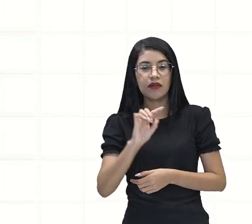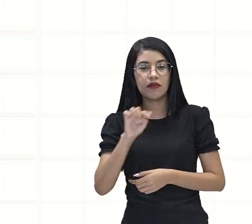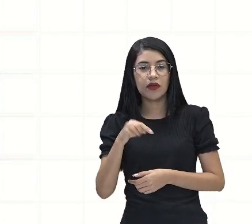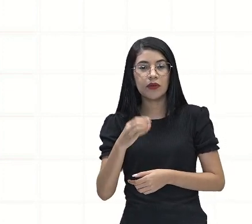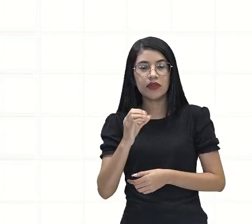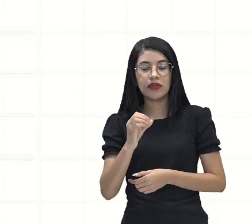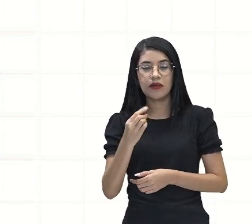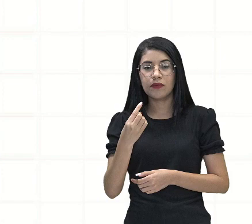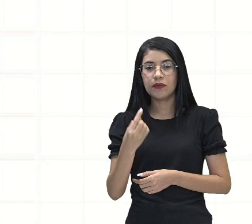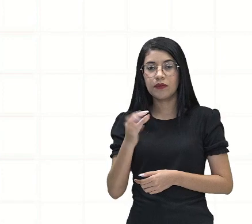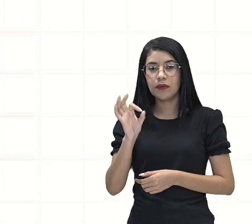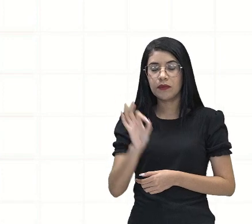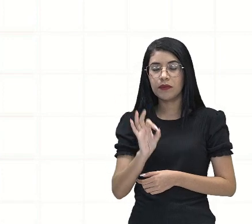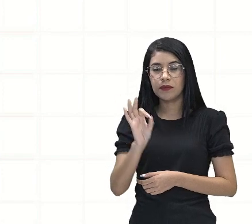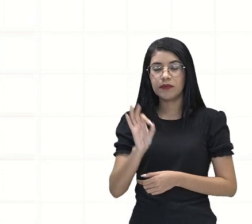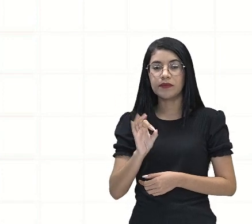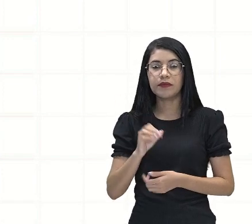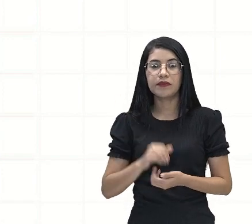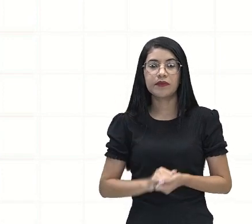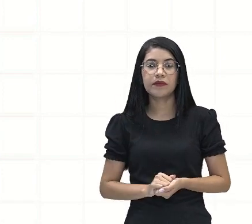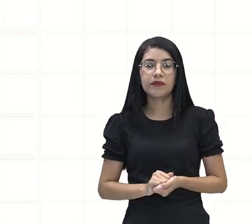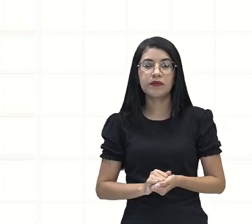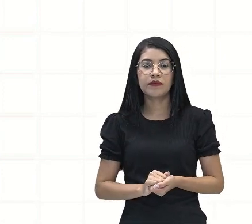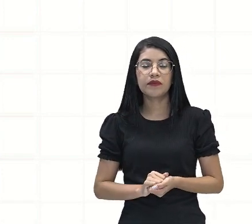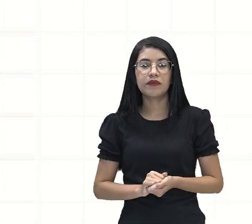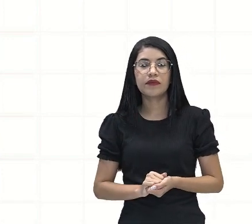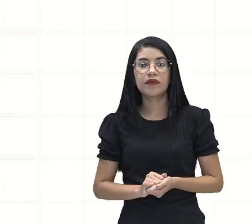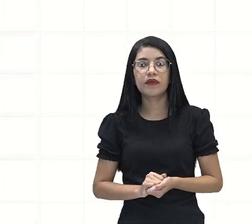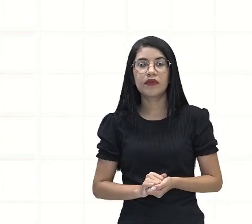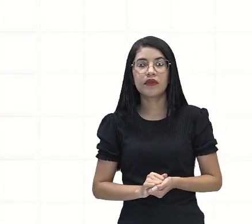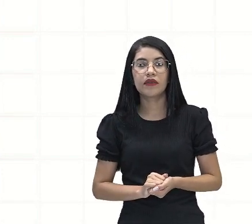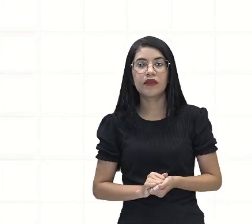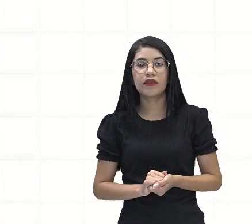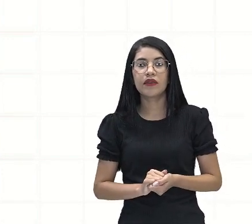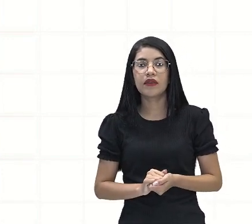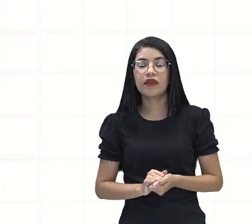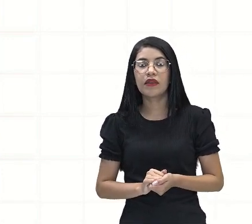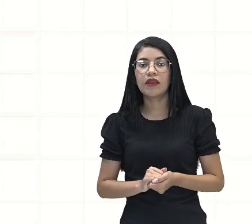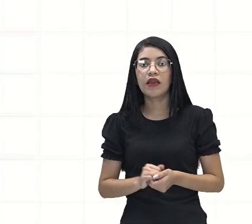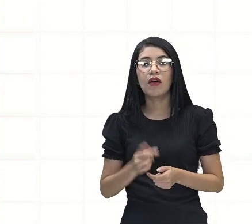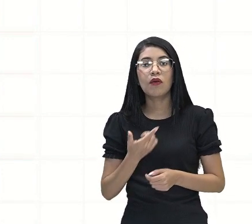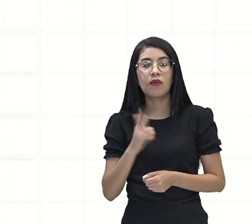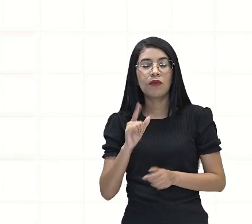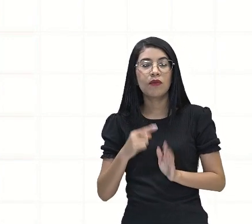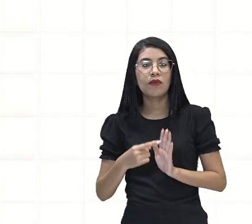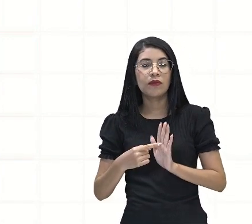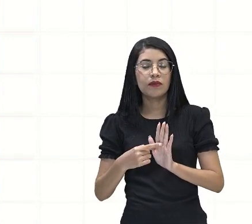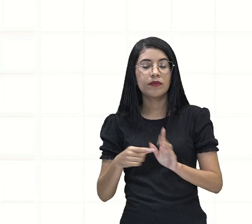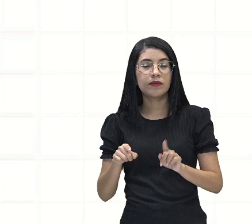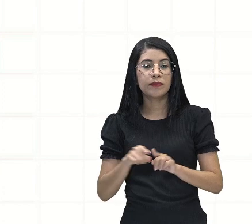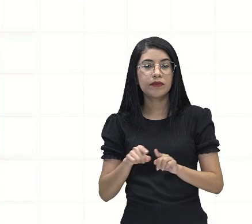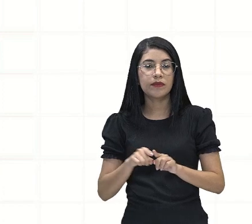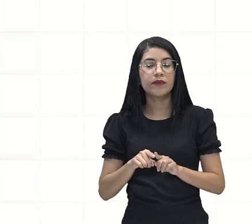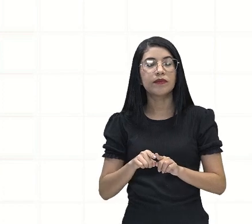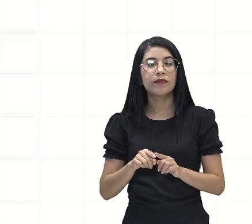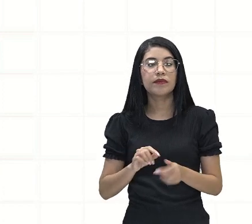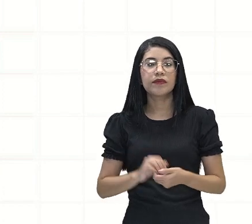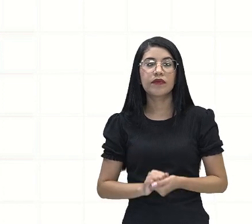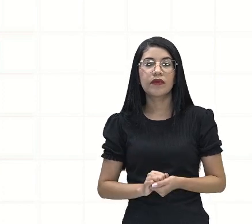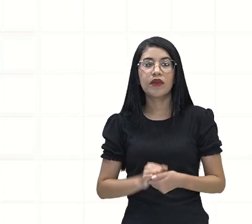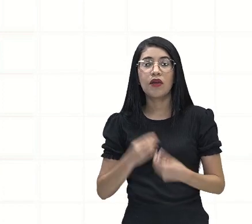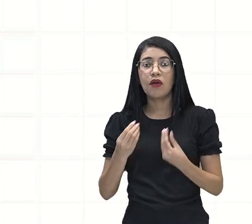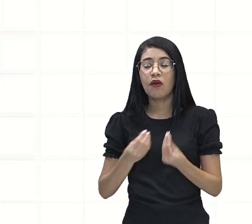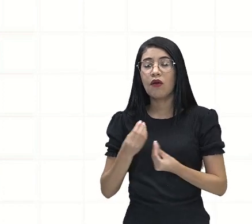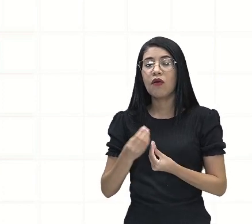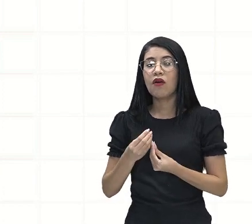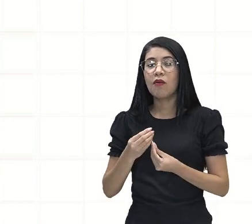0,01 E aí a gente segue também aí mostrando um outro mapa eh do perfil